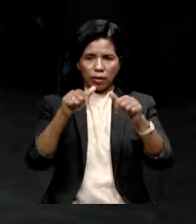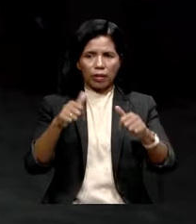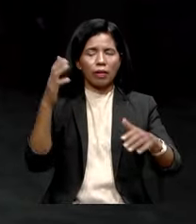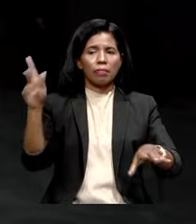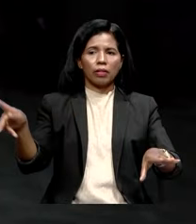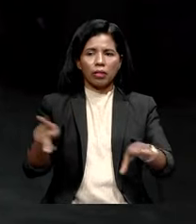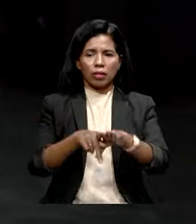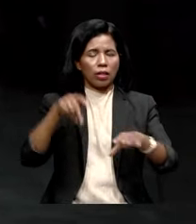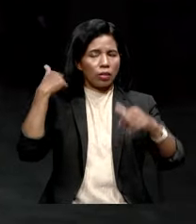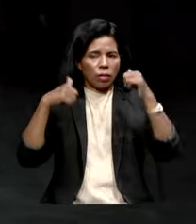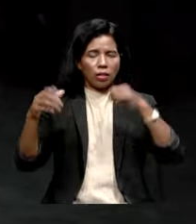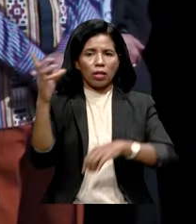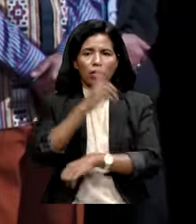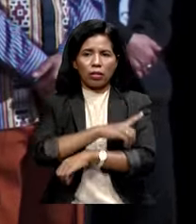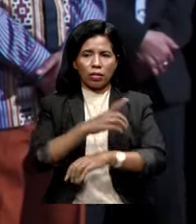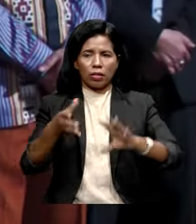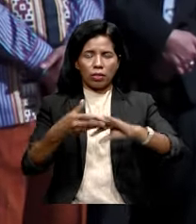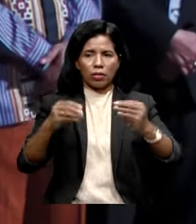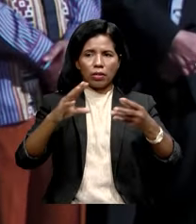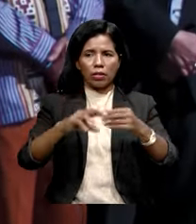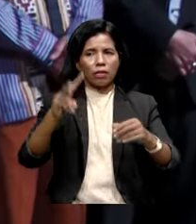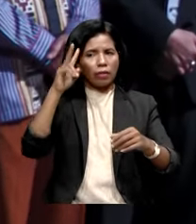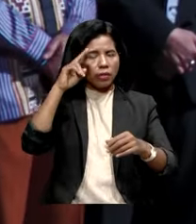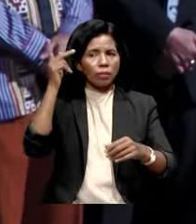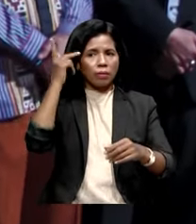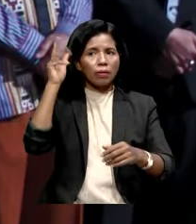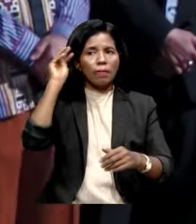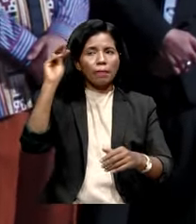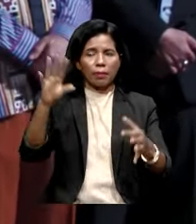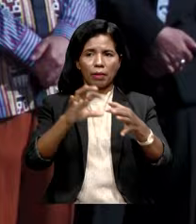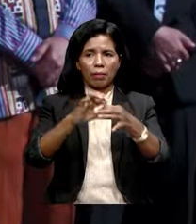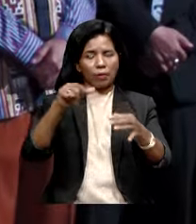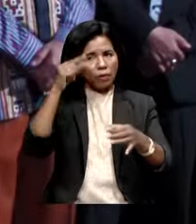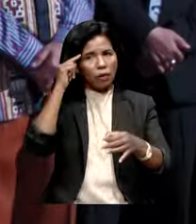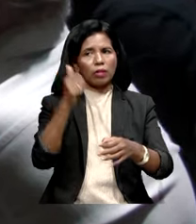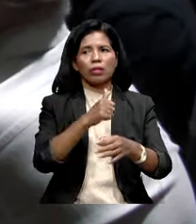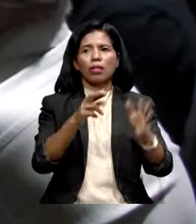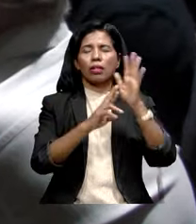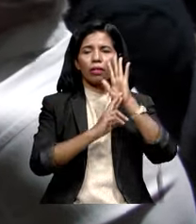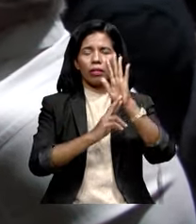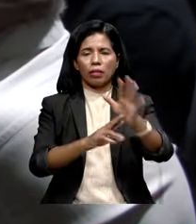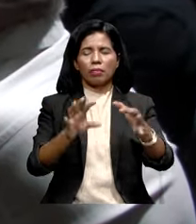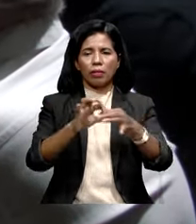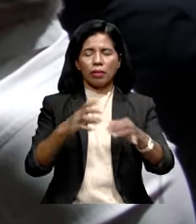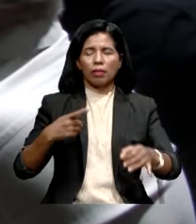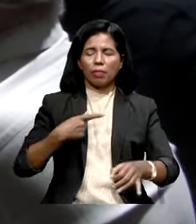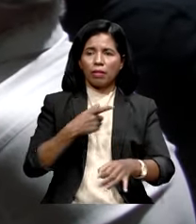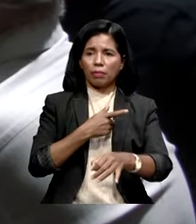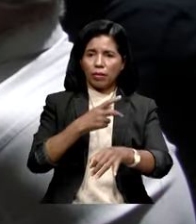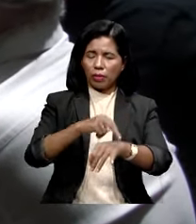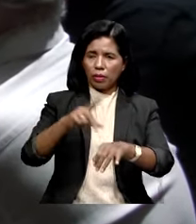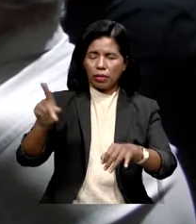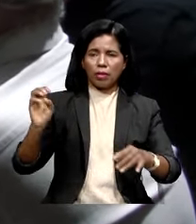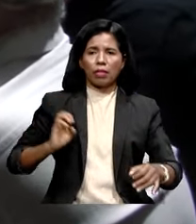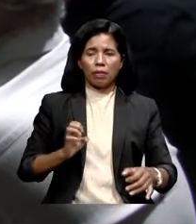de comemoração loro histórico né? Além de vice-primeiro-ministro, membro do governo Balun, representante e membro do Parlamento Nacional,